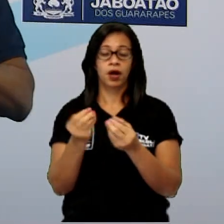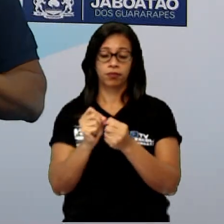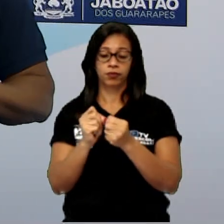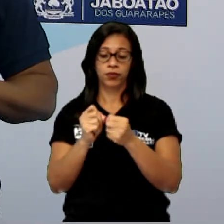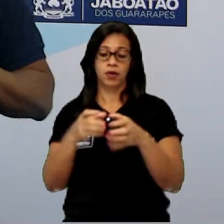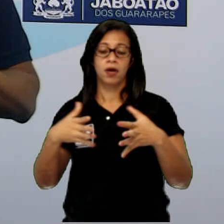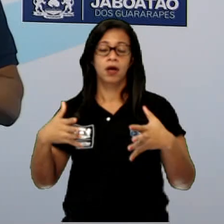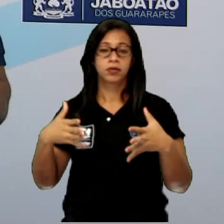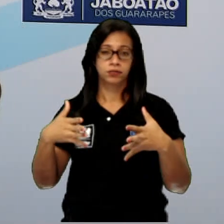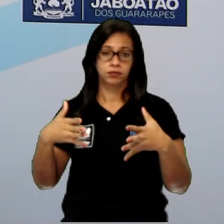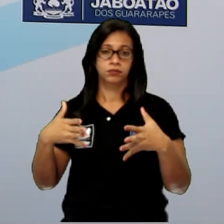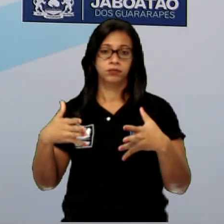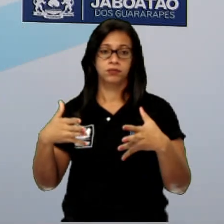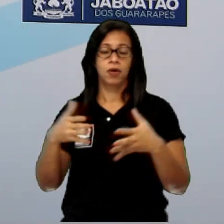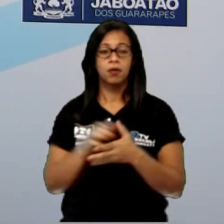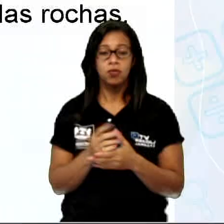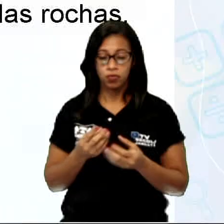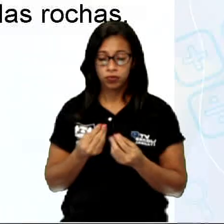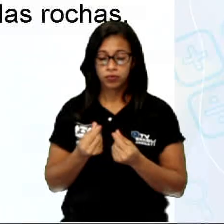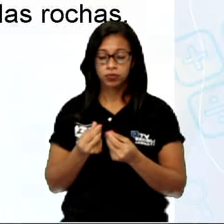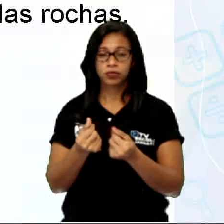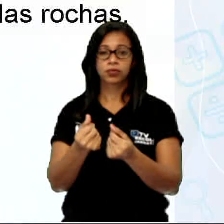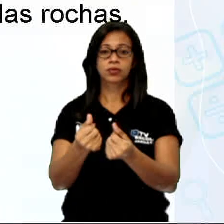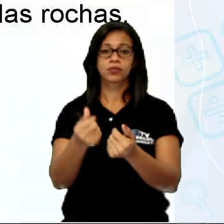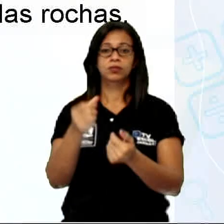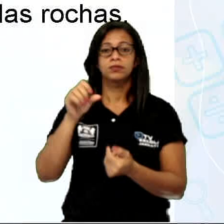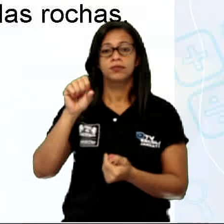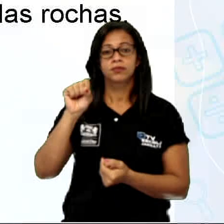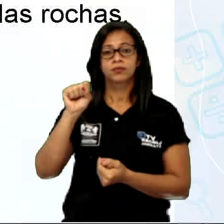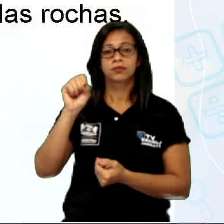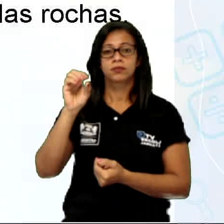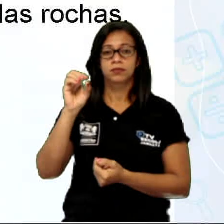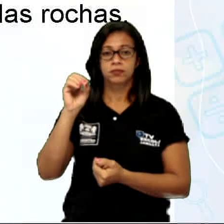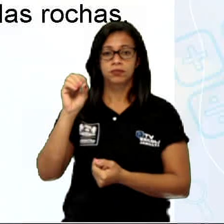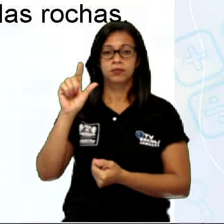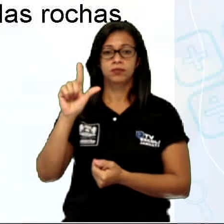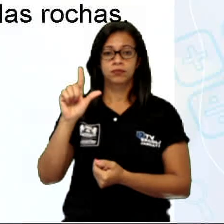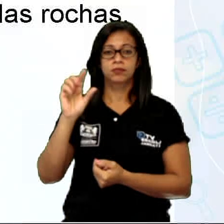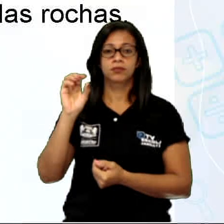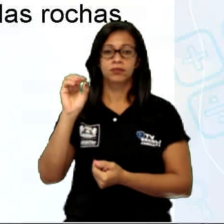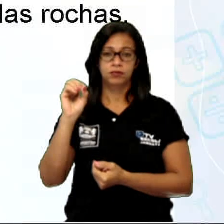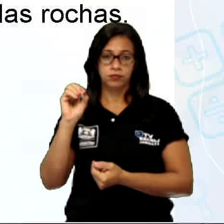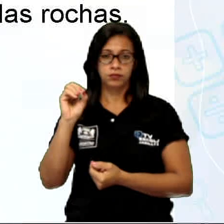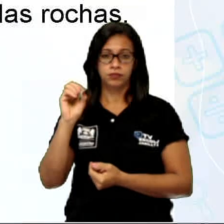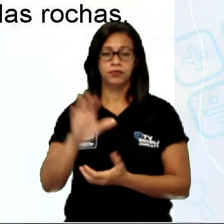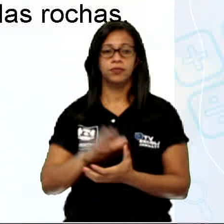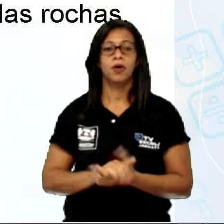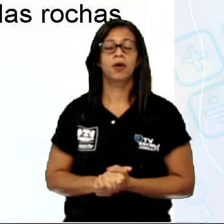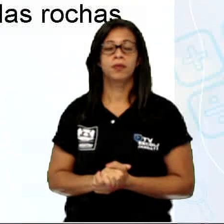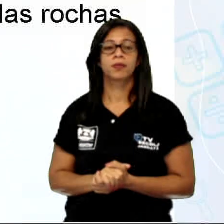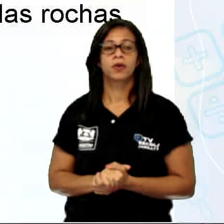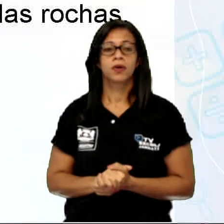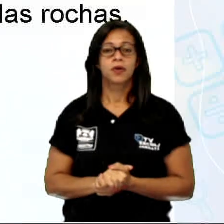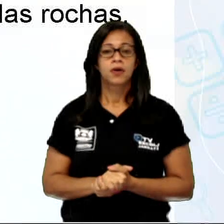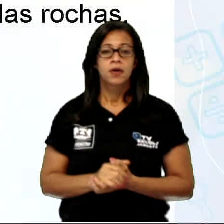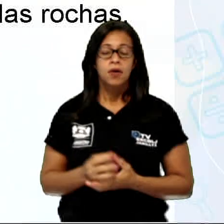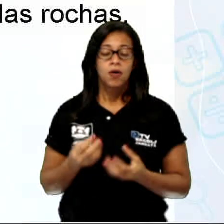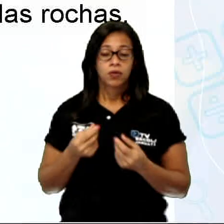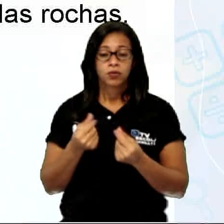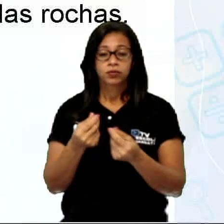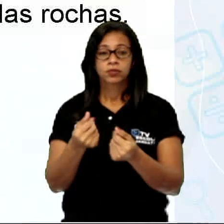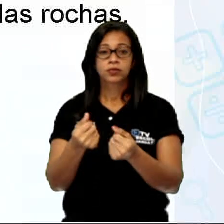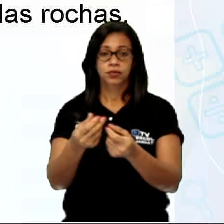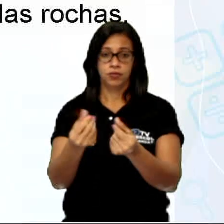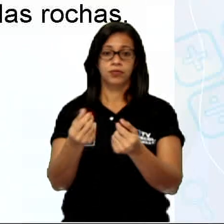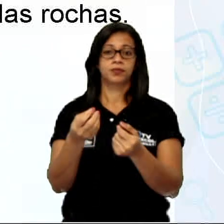que é o solo? O solo é definido como um corpo natural composto de substâncias